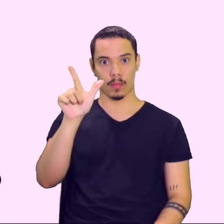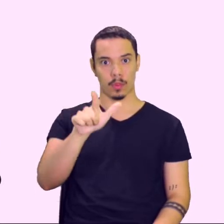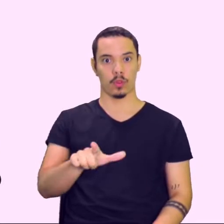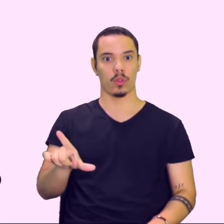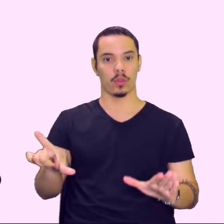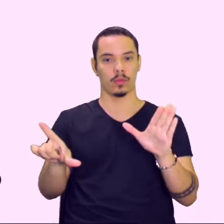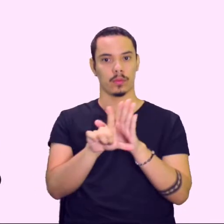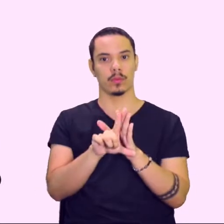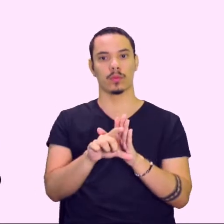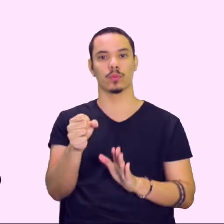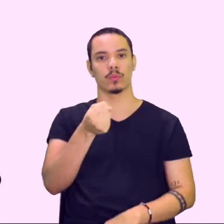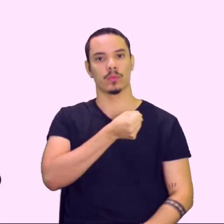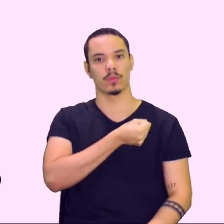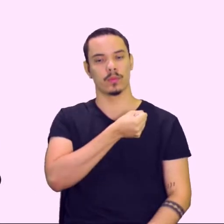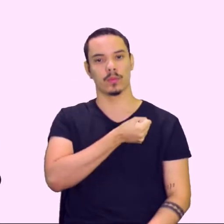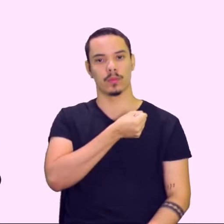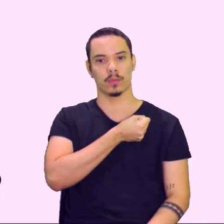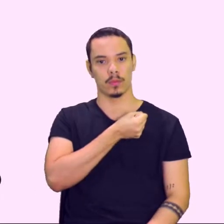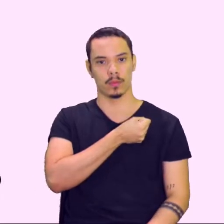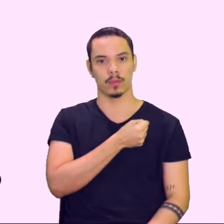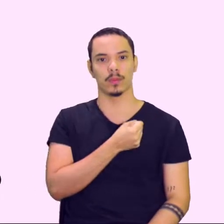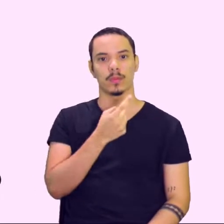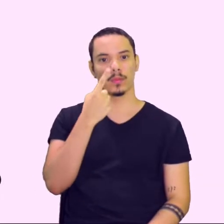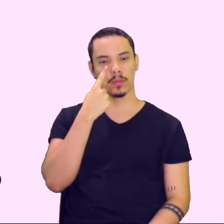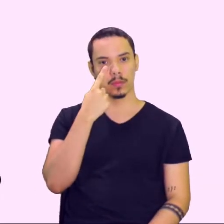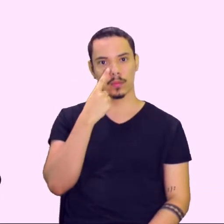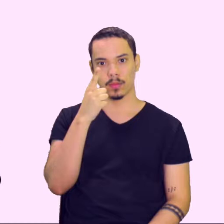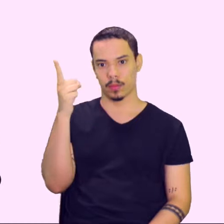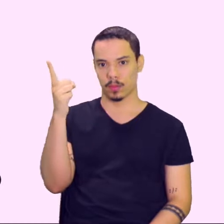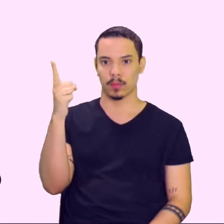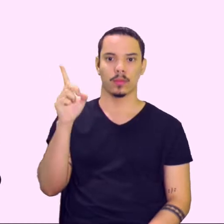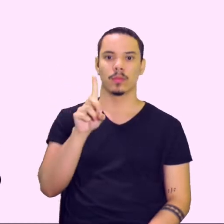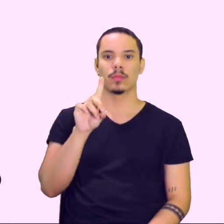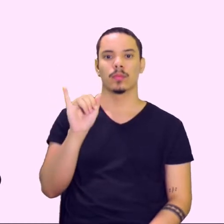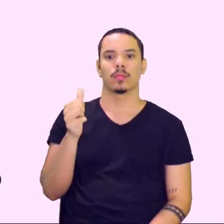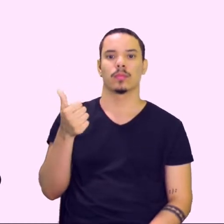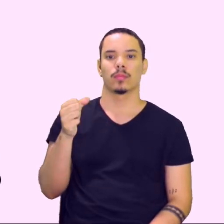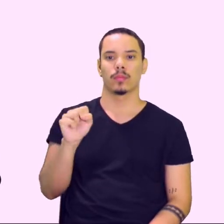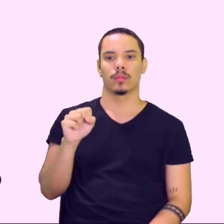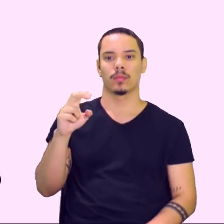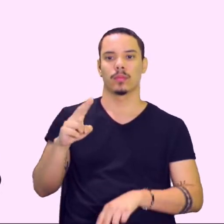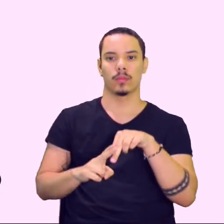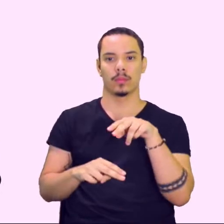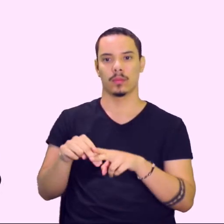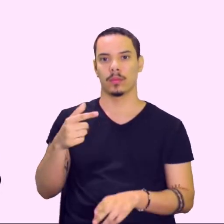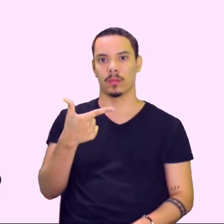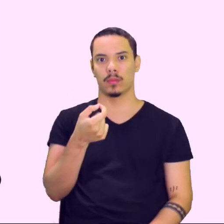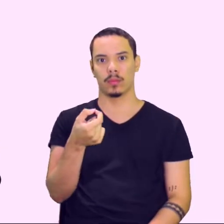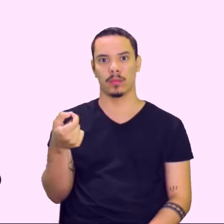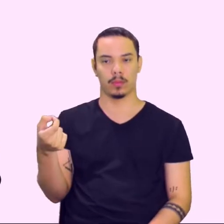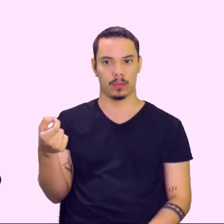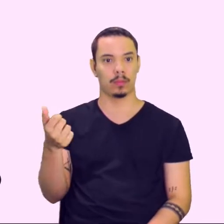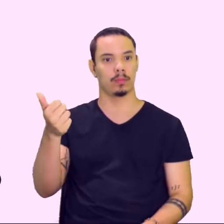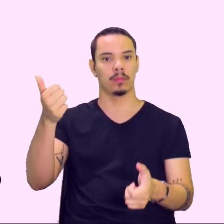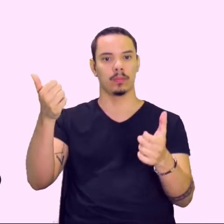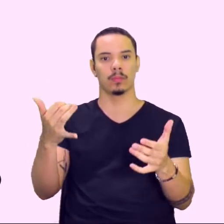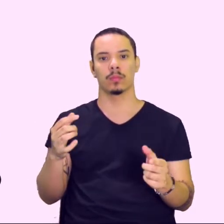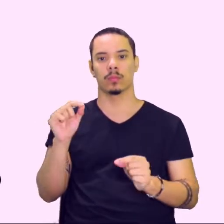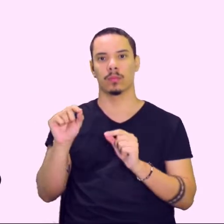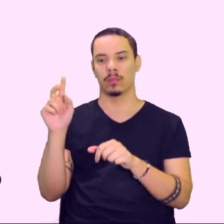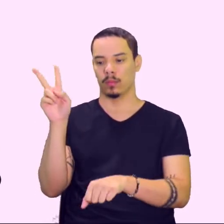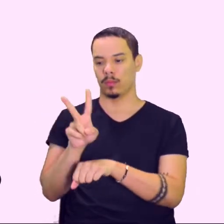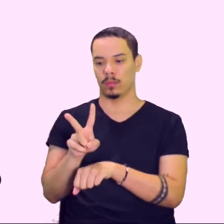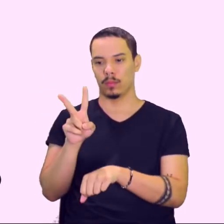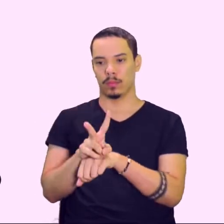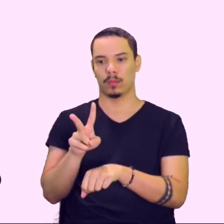especificando qual é o número da lei, ó. Lei 9.985 de 18 de junho de 2000. Fala sobre o quê? As unidades de